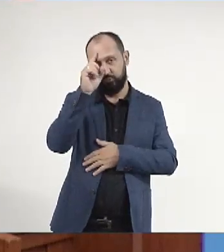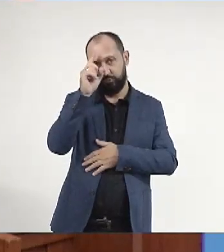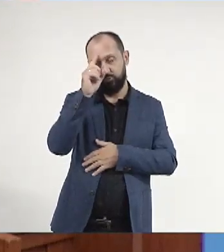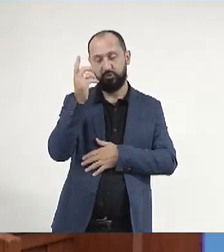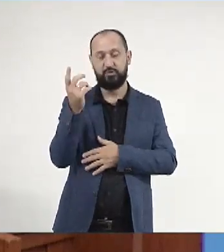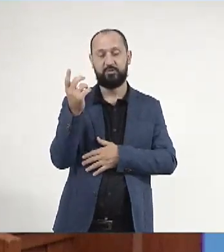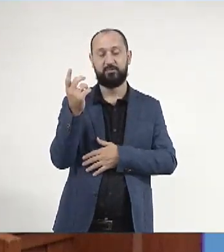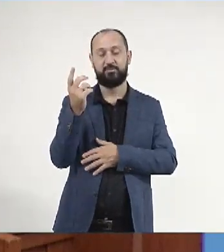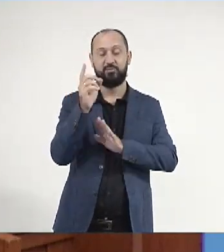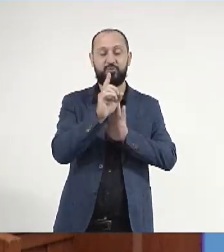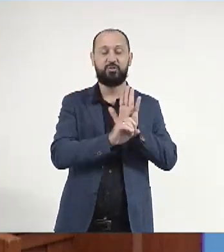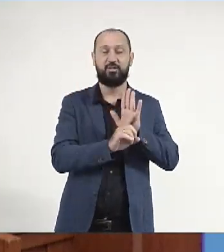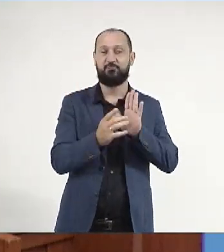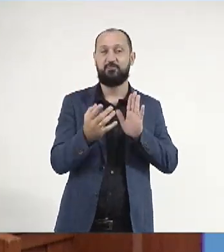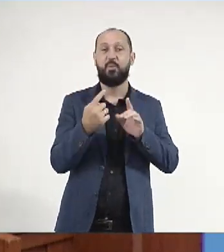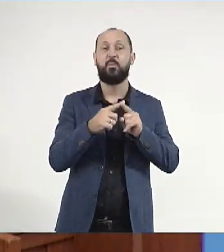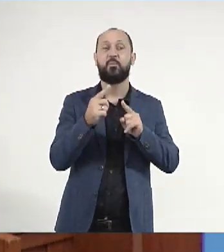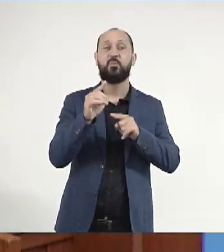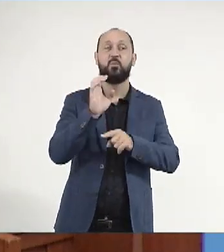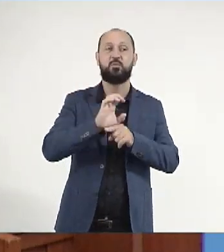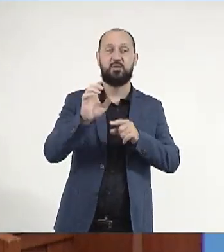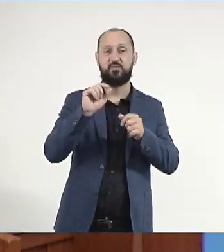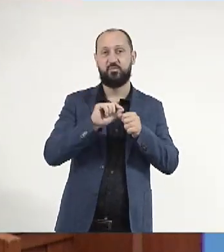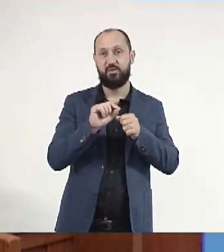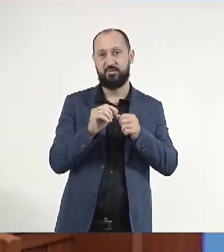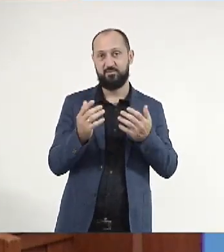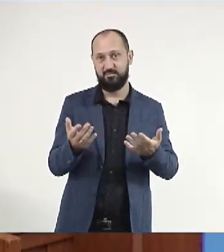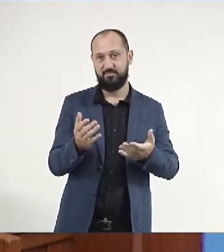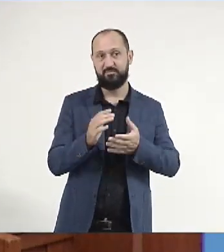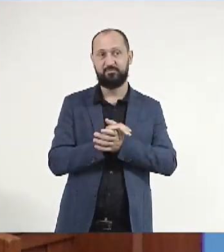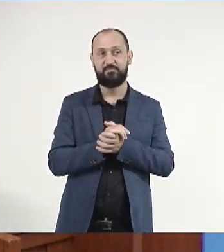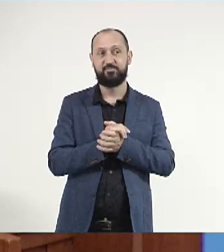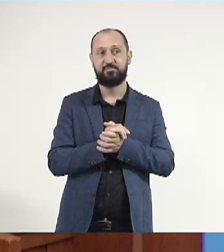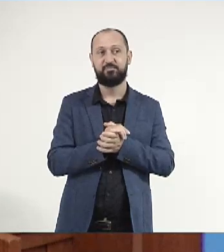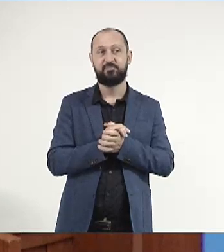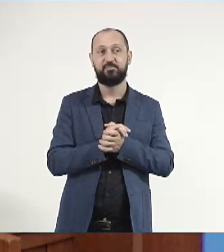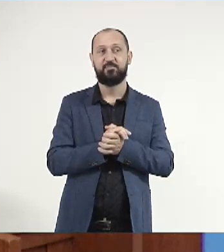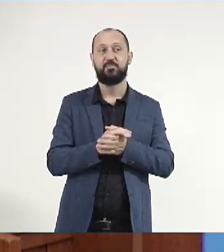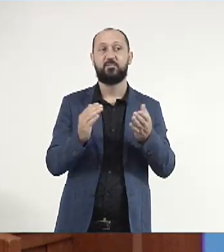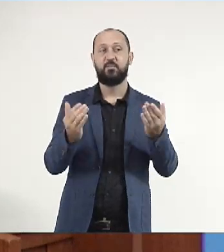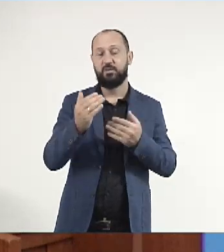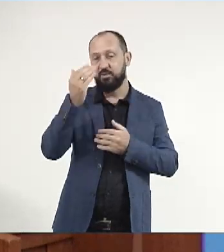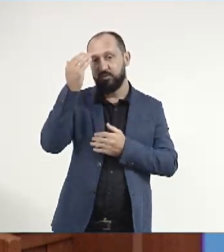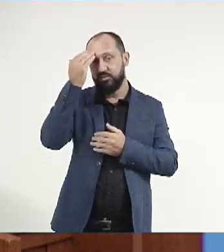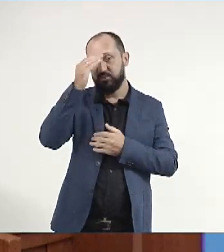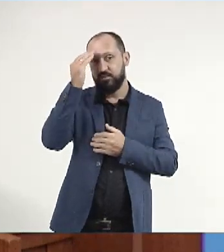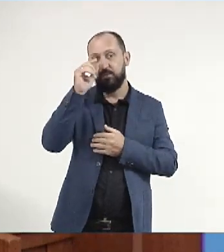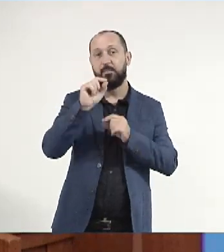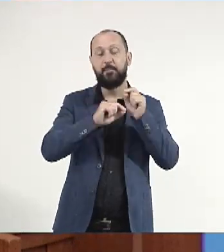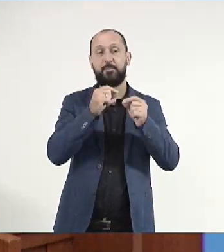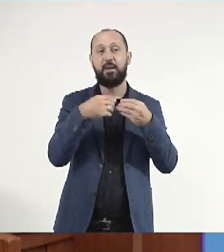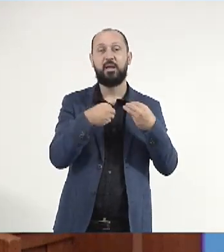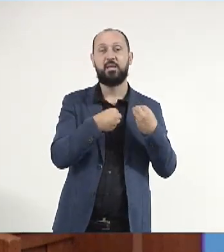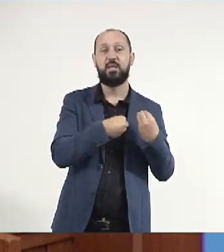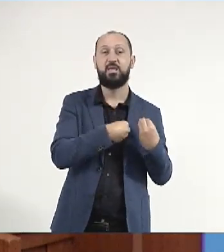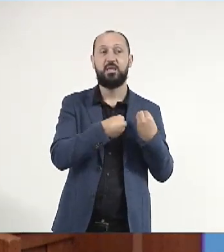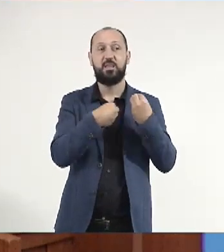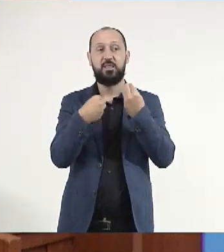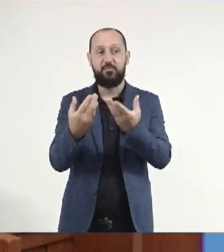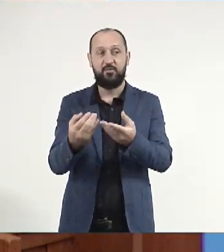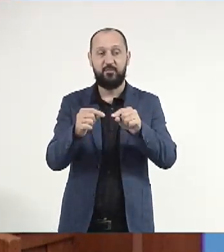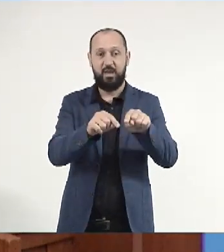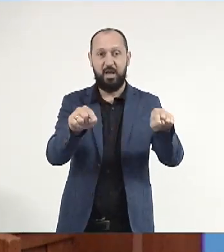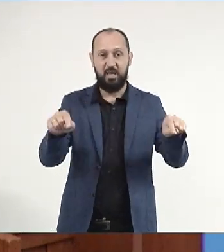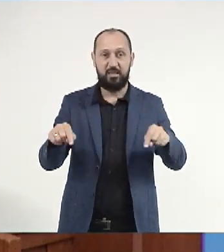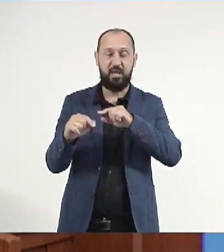direito, porque o Estado brasileiro fez isso. E hoje nós entendemos que para devolver as